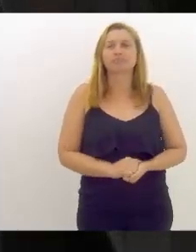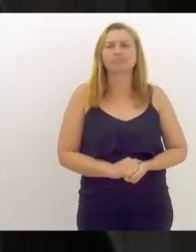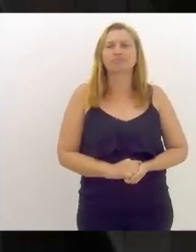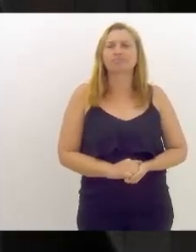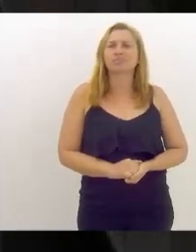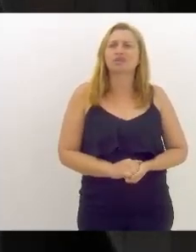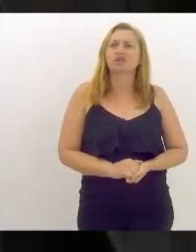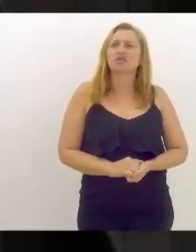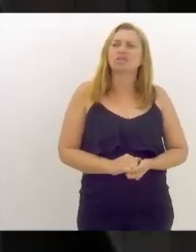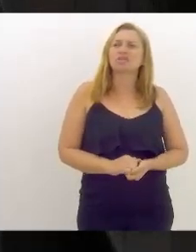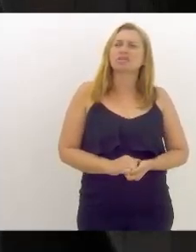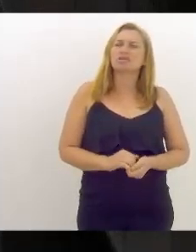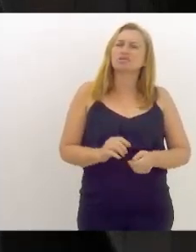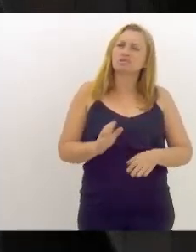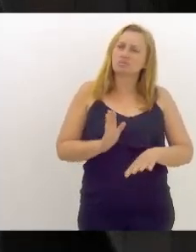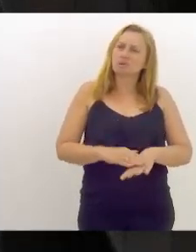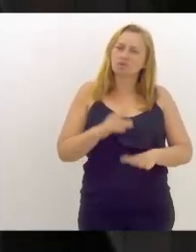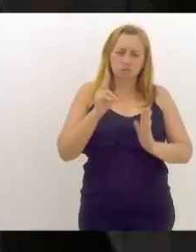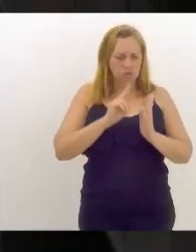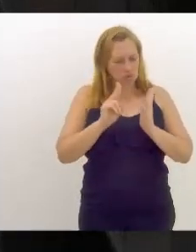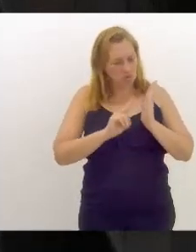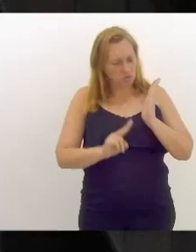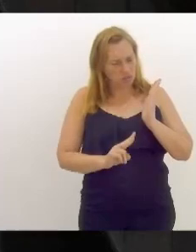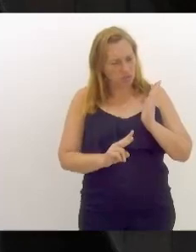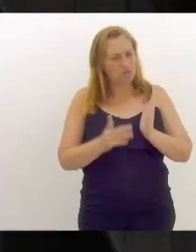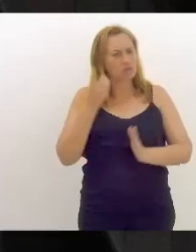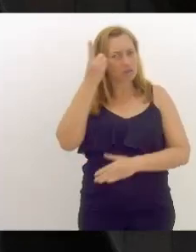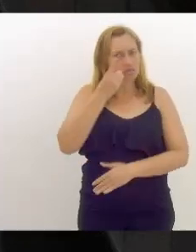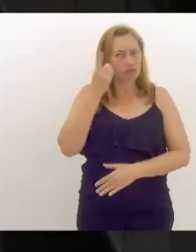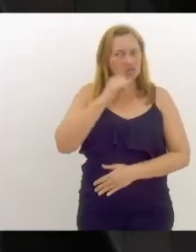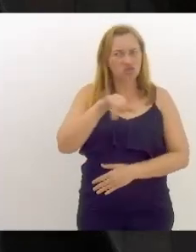Mas tem mais que eu tenho lido aí, senhor deputado Jari.